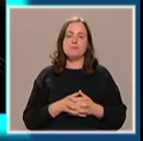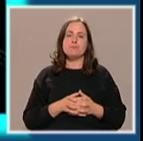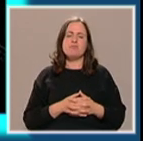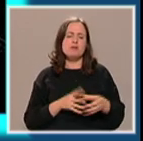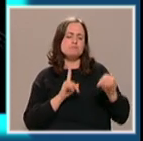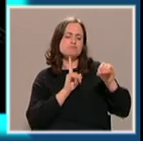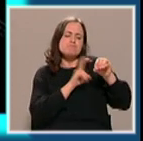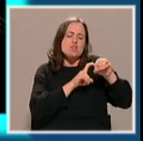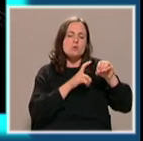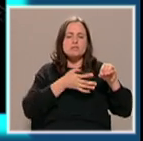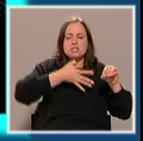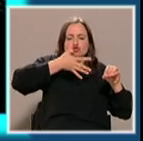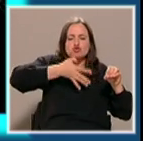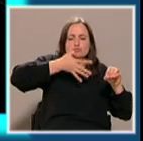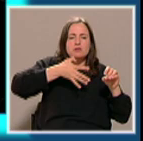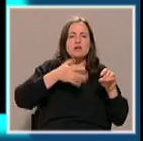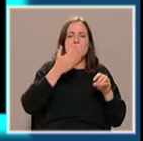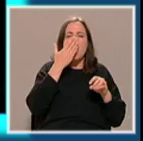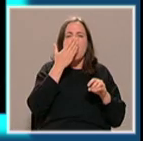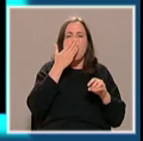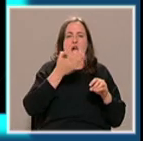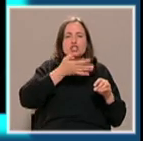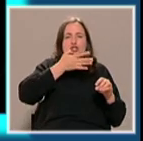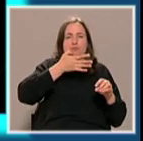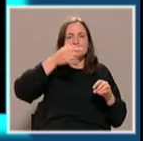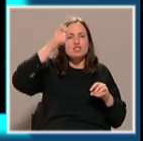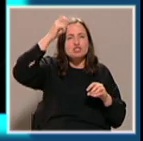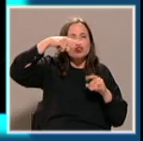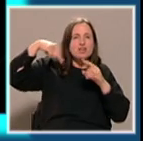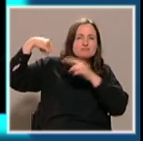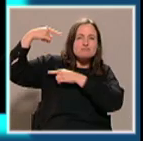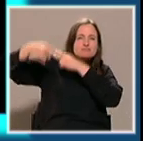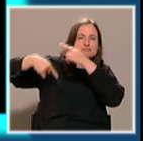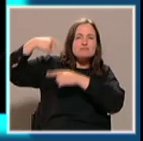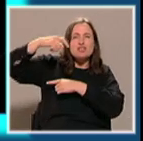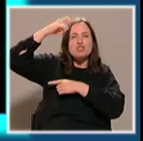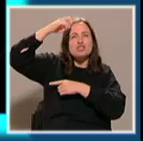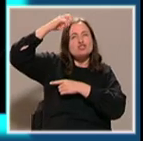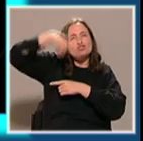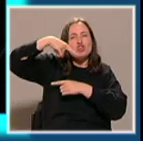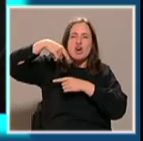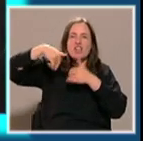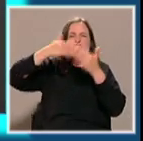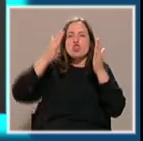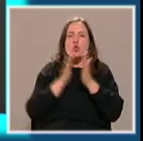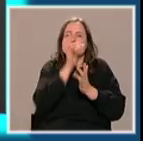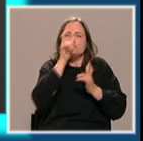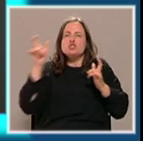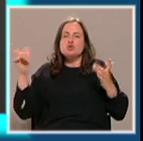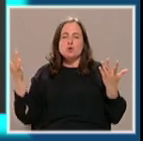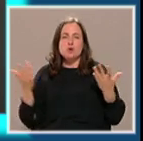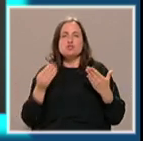Explicar a fecundação é explicar um pouco de uma história, que é a história de todos nós. Esta tem